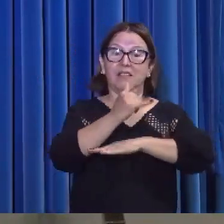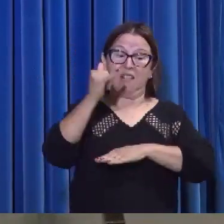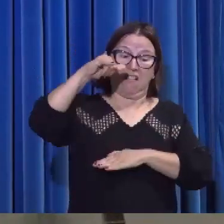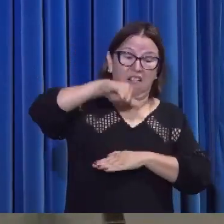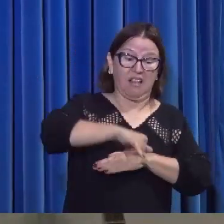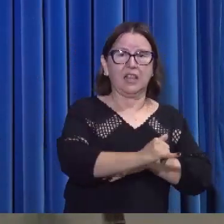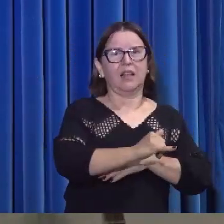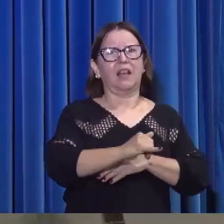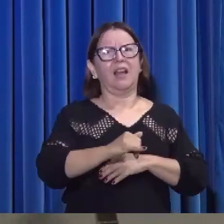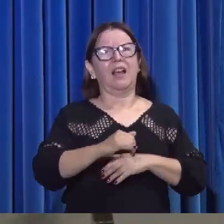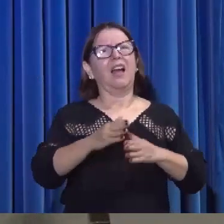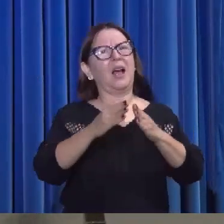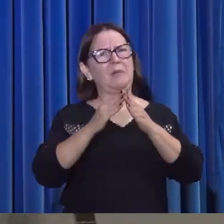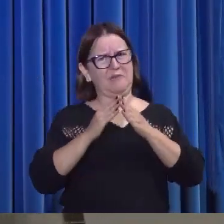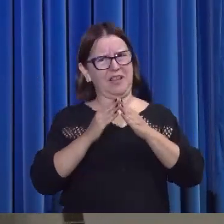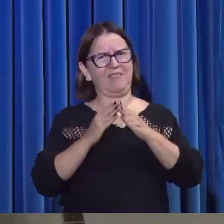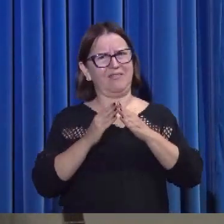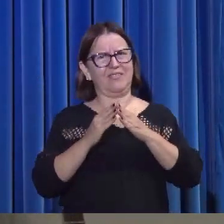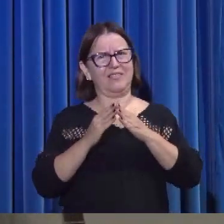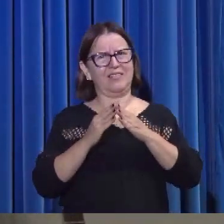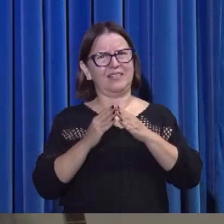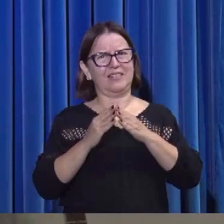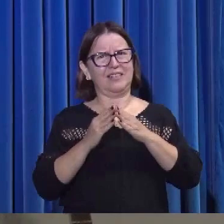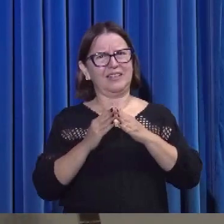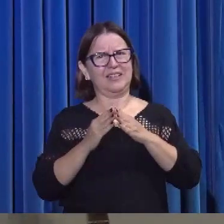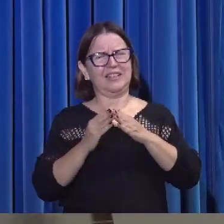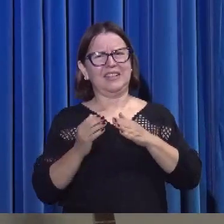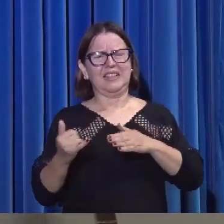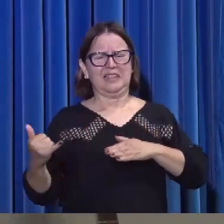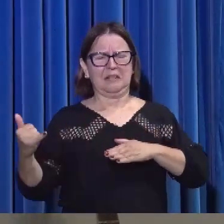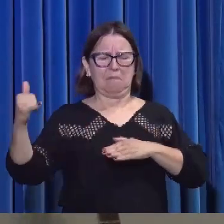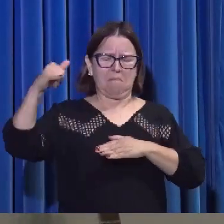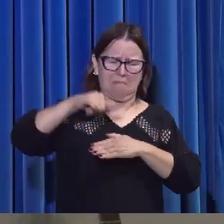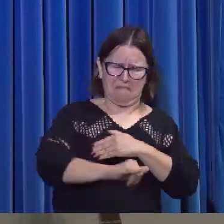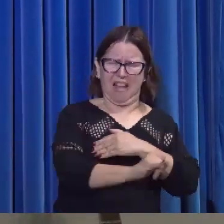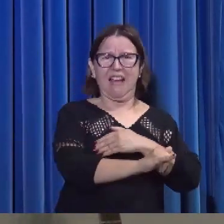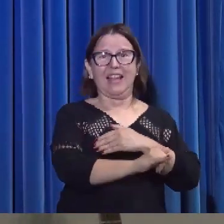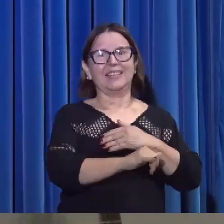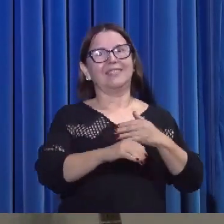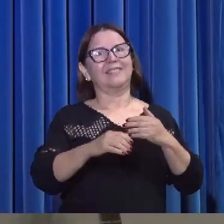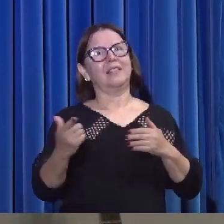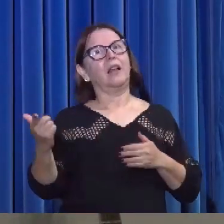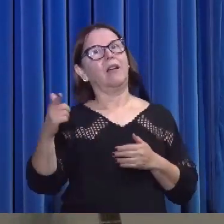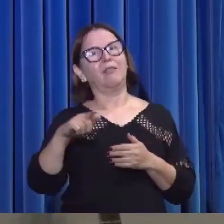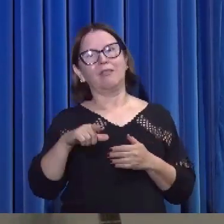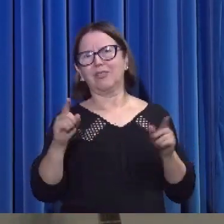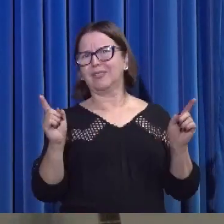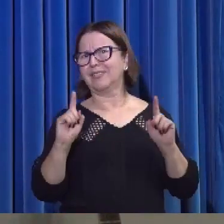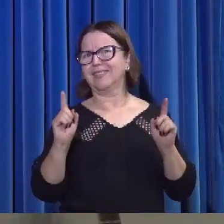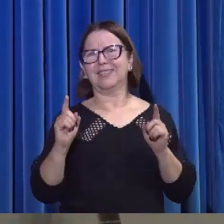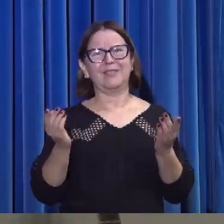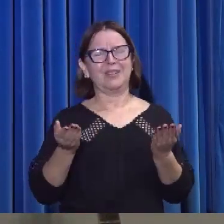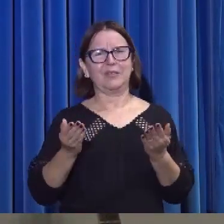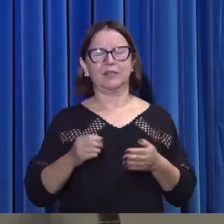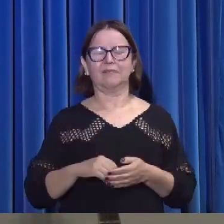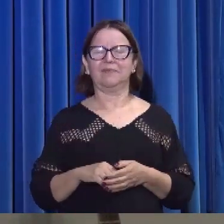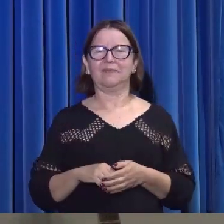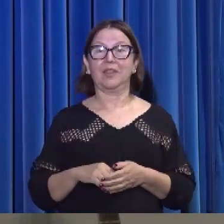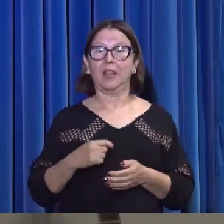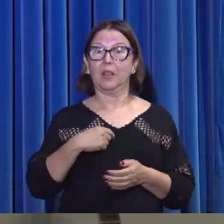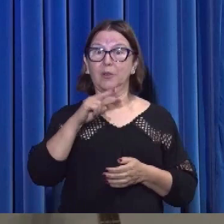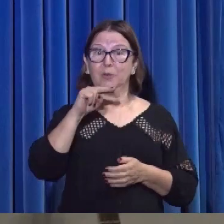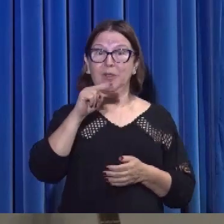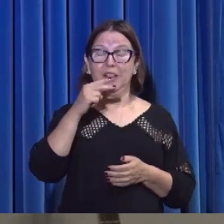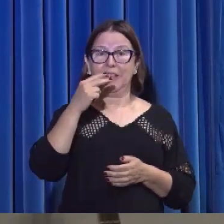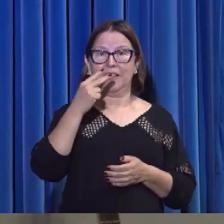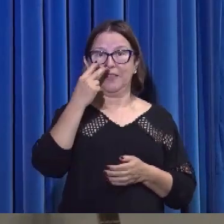eu já aproveitei. Isso é coisa do brasileiro, querer aproveitar das coisas. Eu nunca vi uma noiva na véspera do casamento